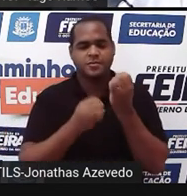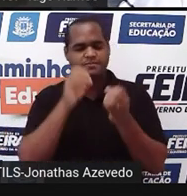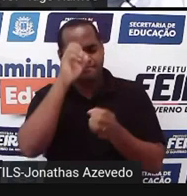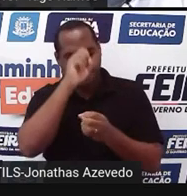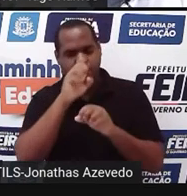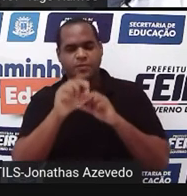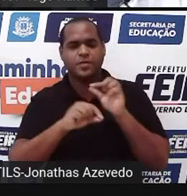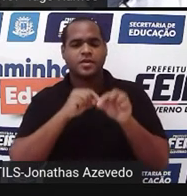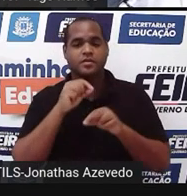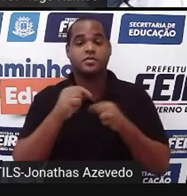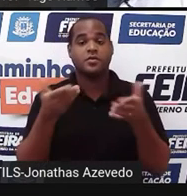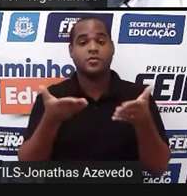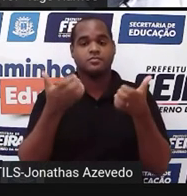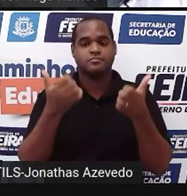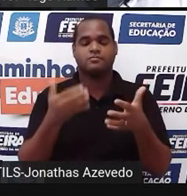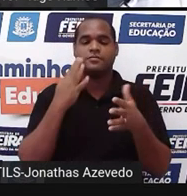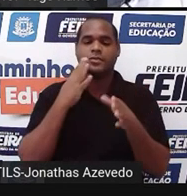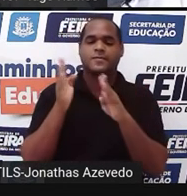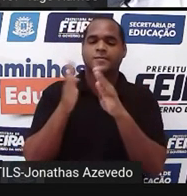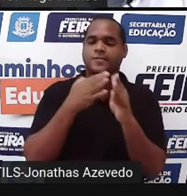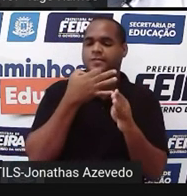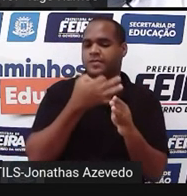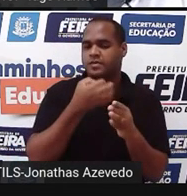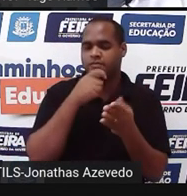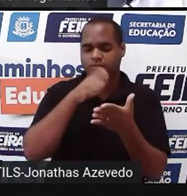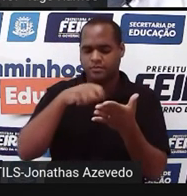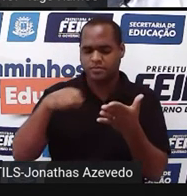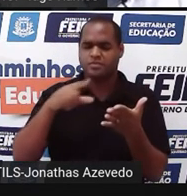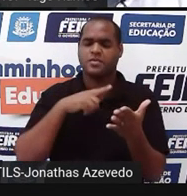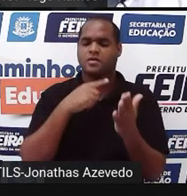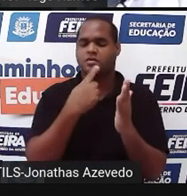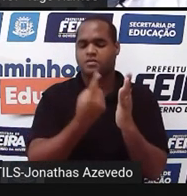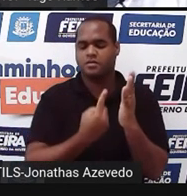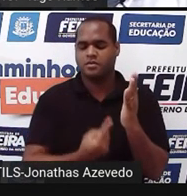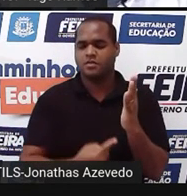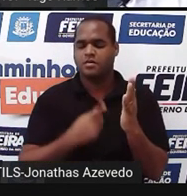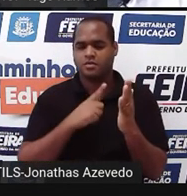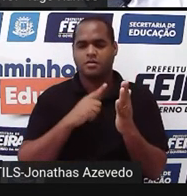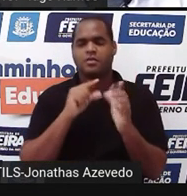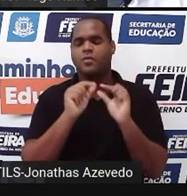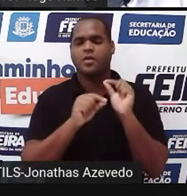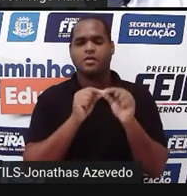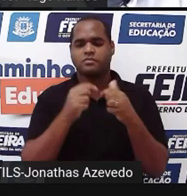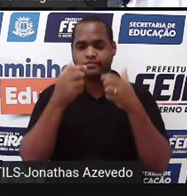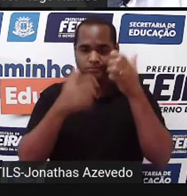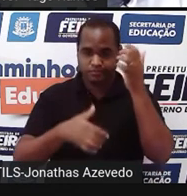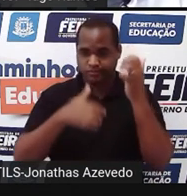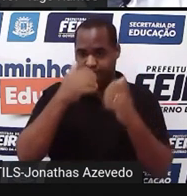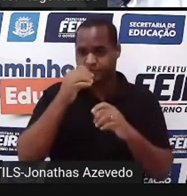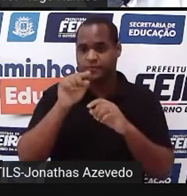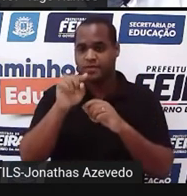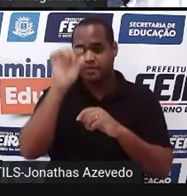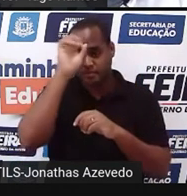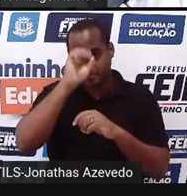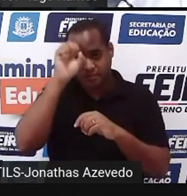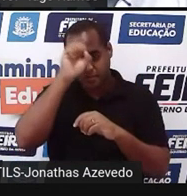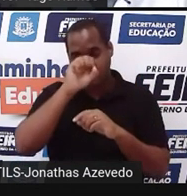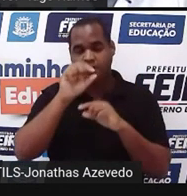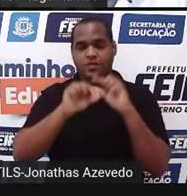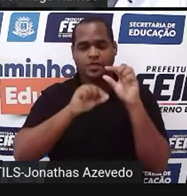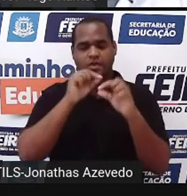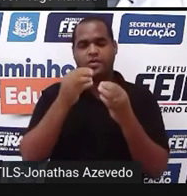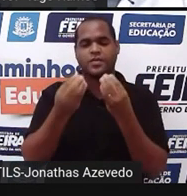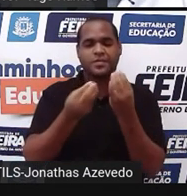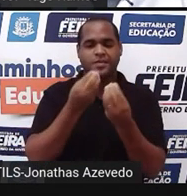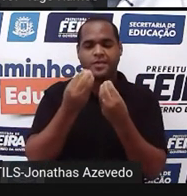aprendeu nessa aula eu estou sugerindo que você escreva no seu caderno um pequeno comentário sobre o que você aprendeu nessa aula